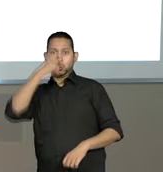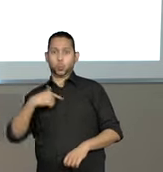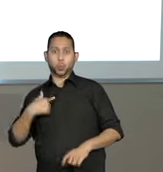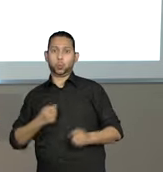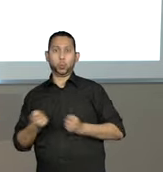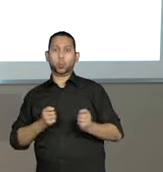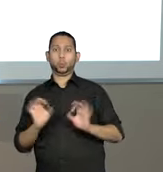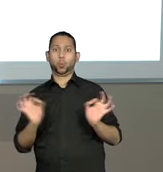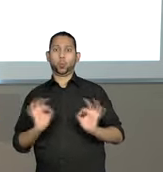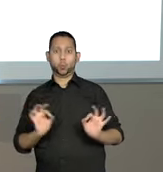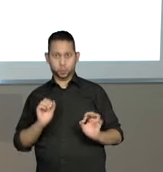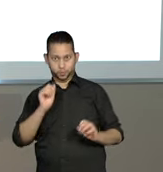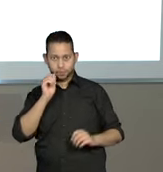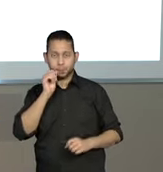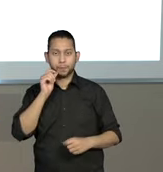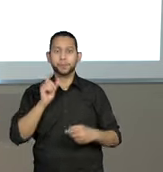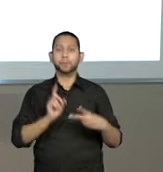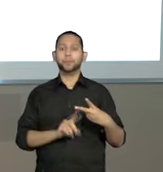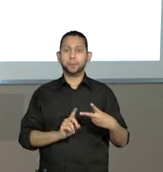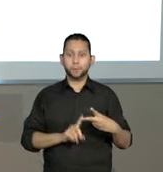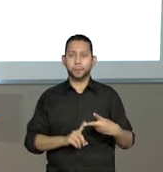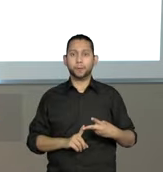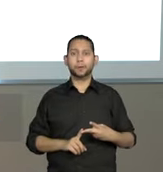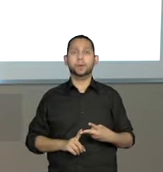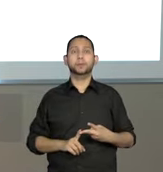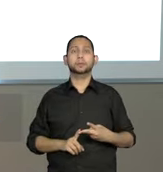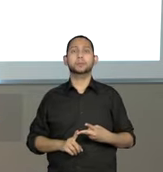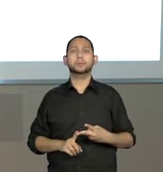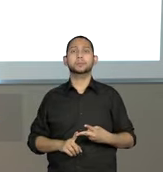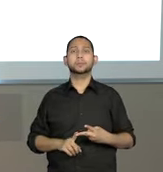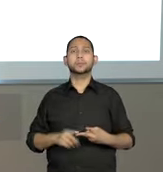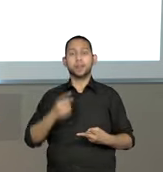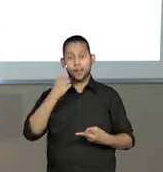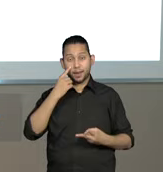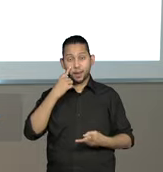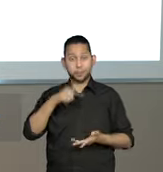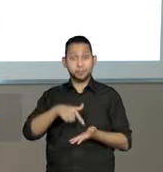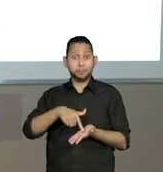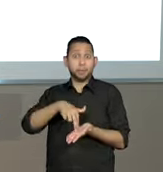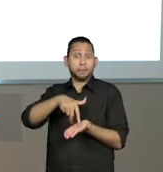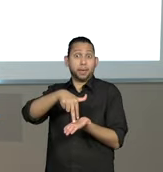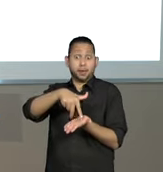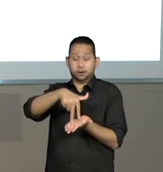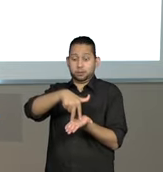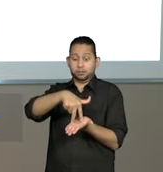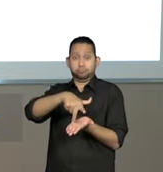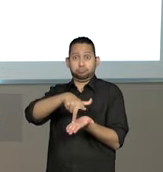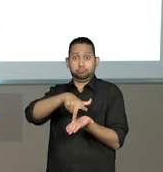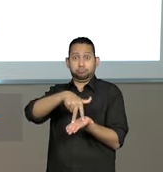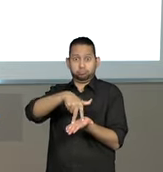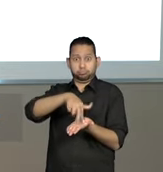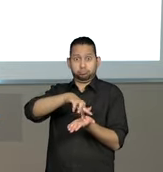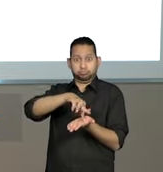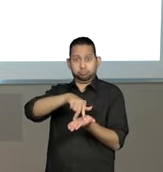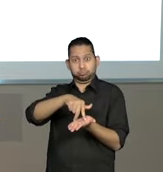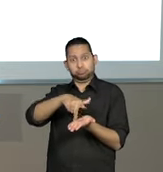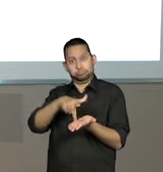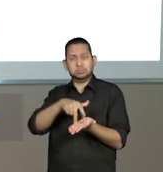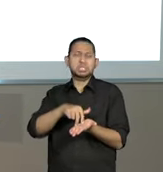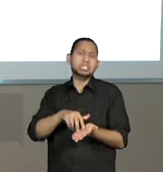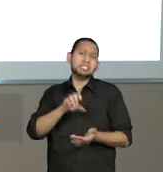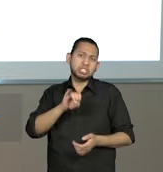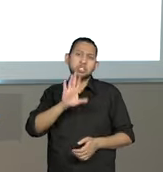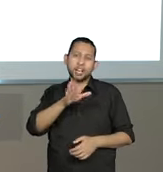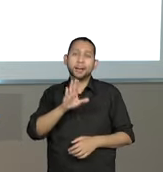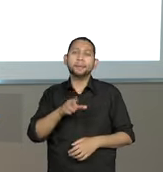Outro exemplo é na questão da perna. Não sei se vocês já foram